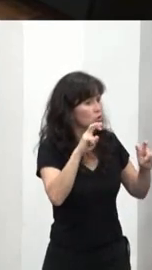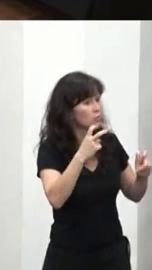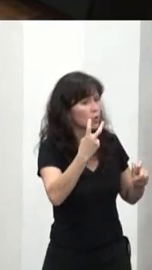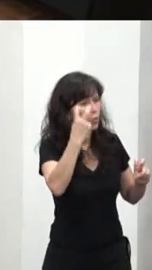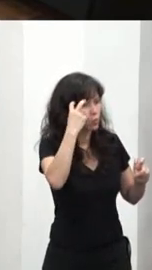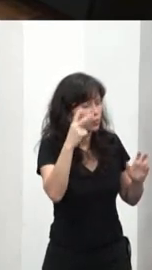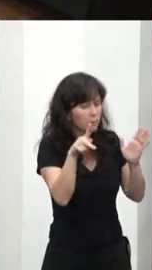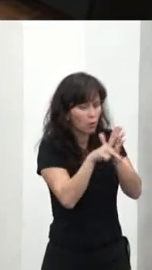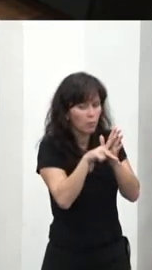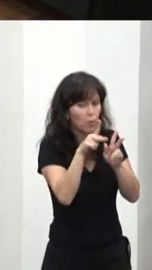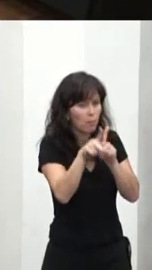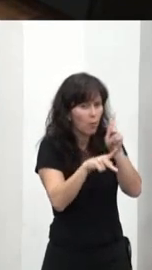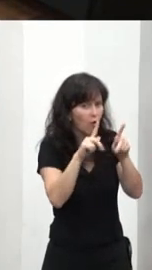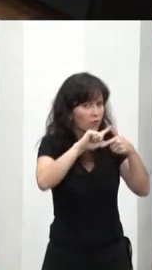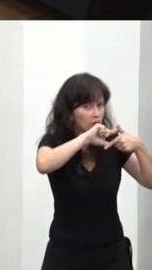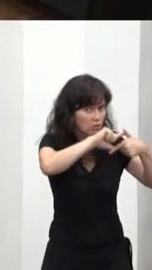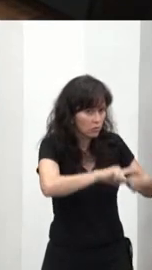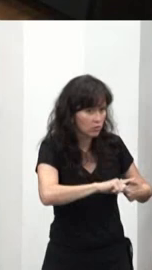perfeito perfeito